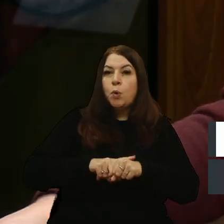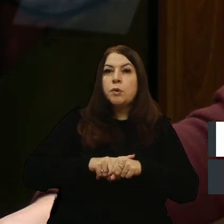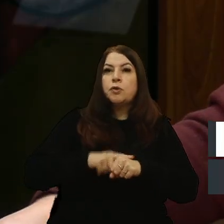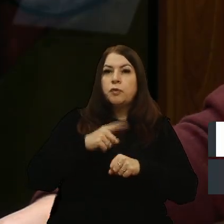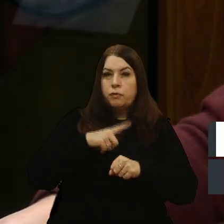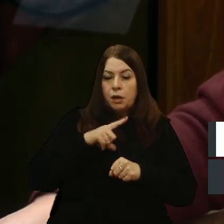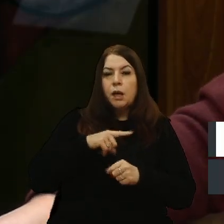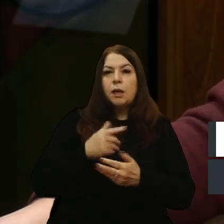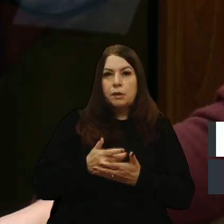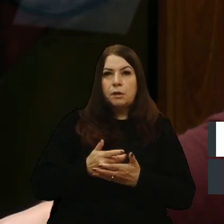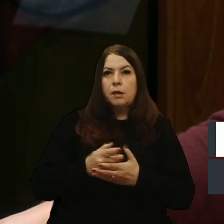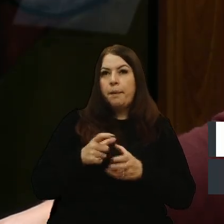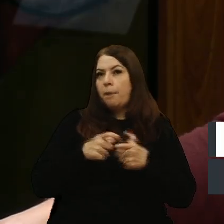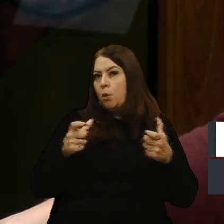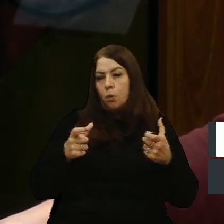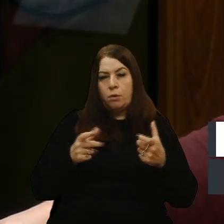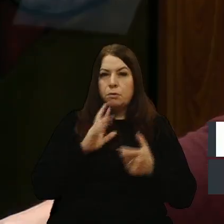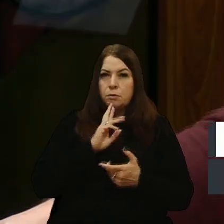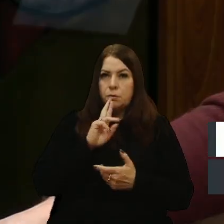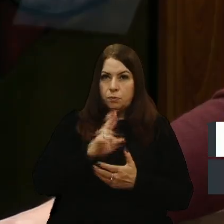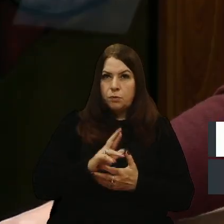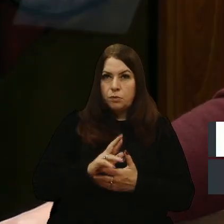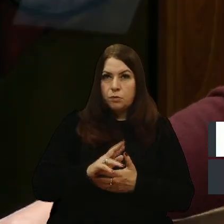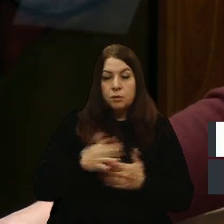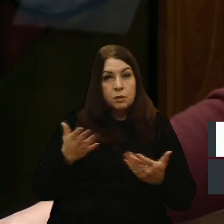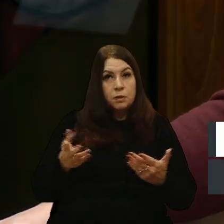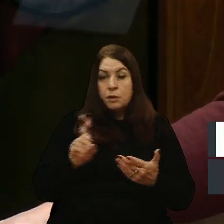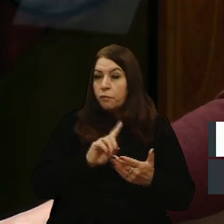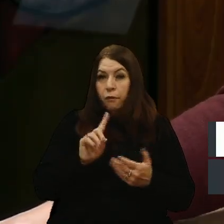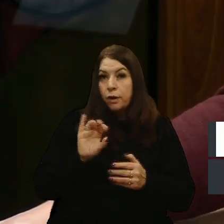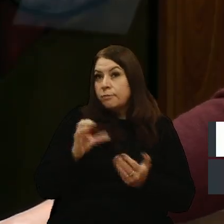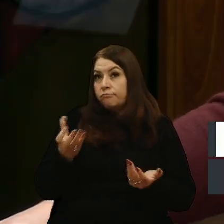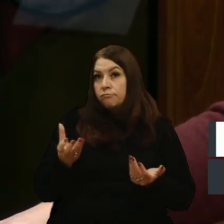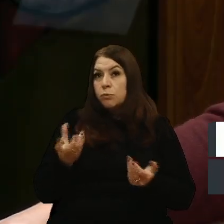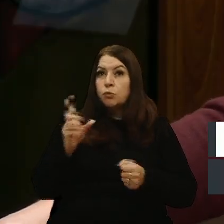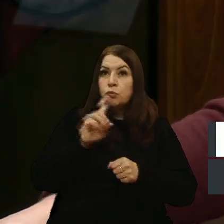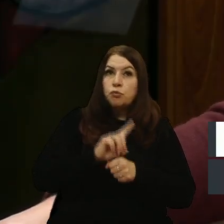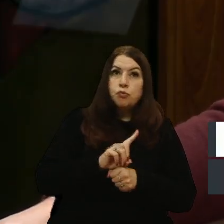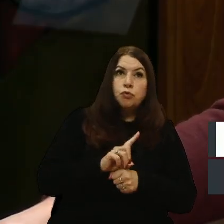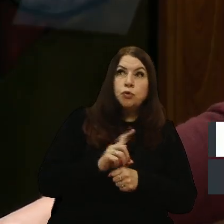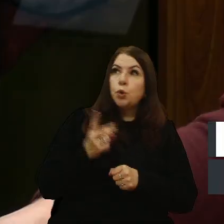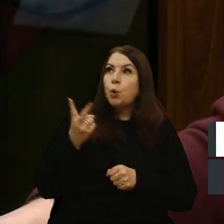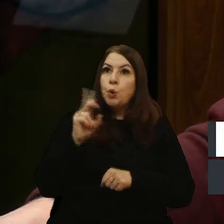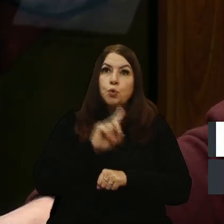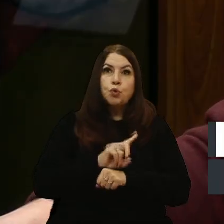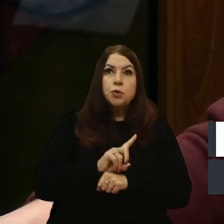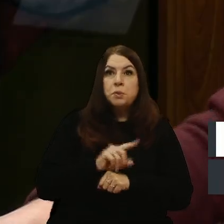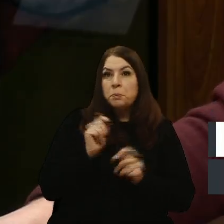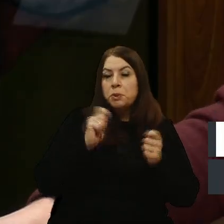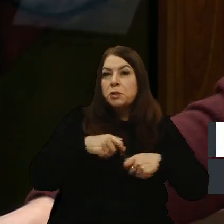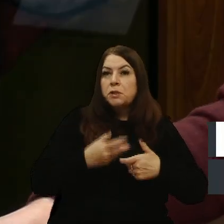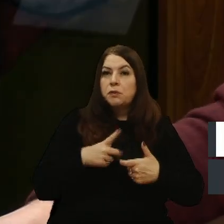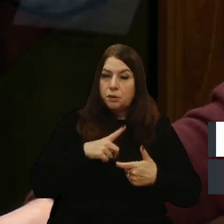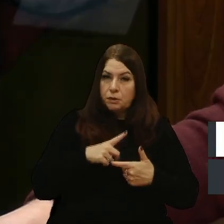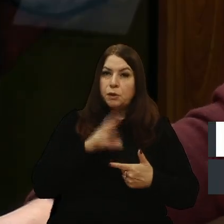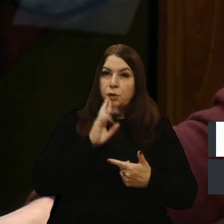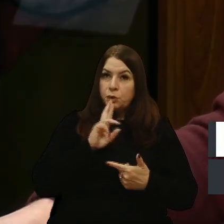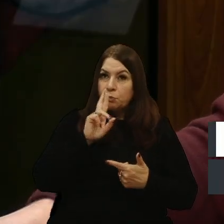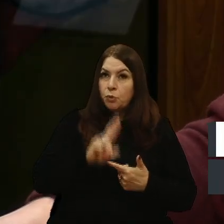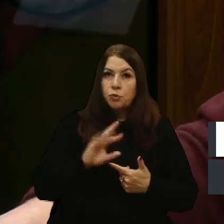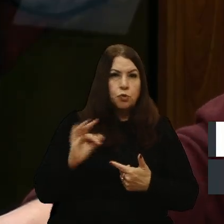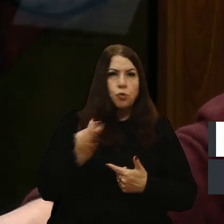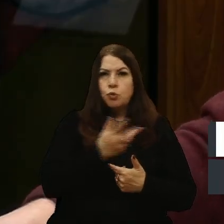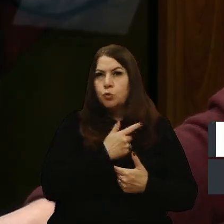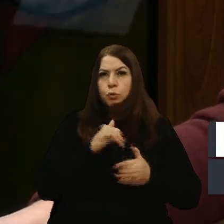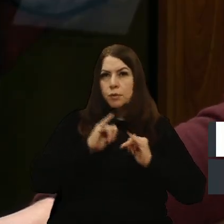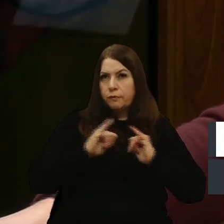vai ter a maioria das respostas, e se não for assim, um dia, dois, no máximo, se possível, terá o retorno de